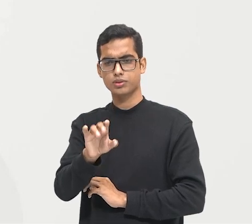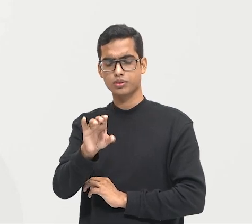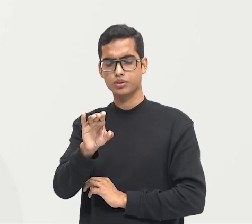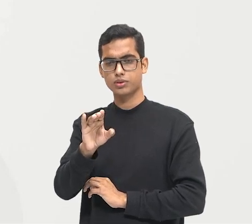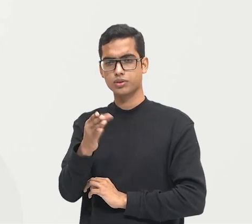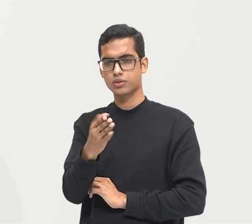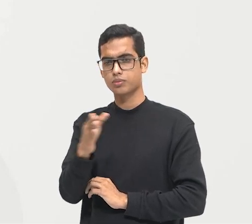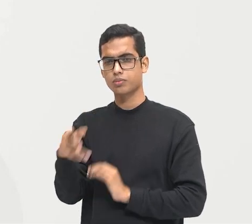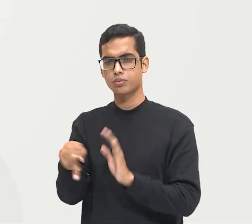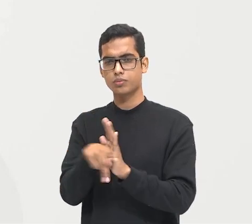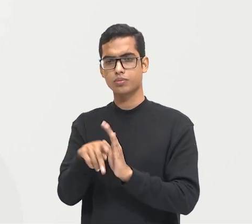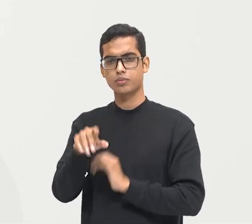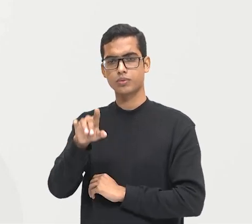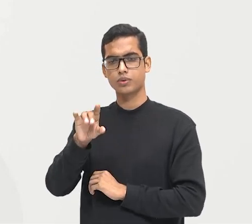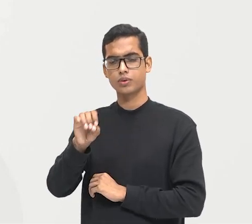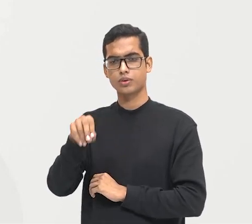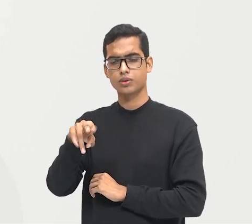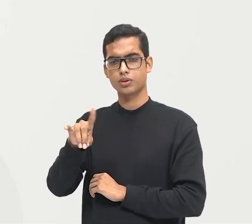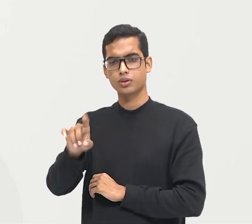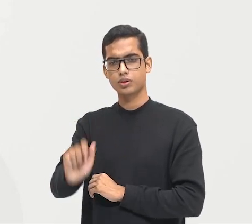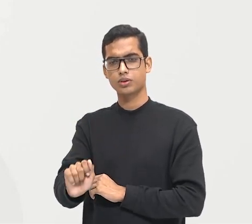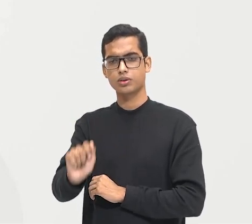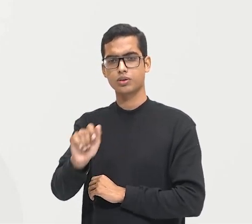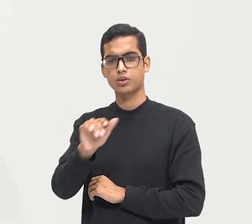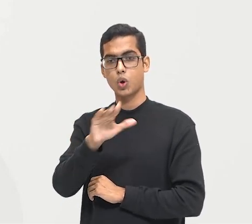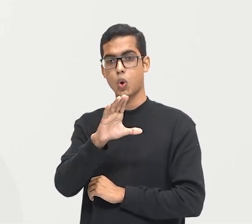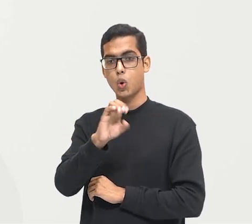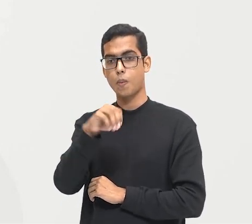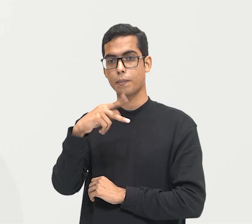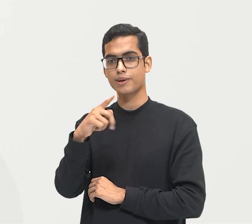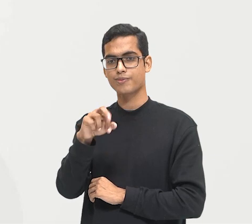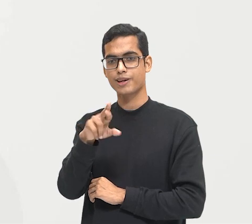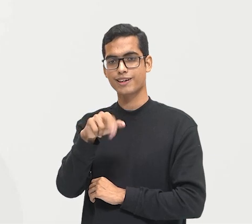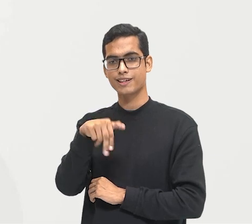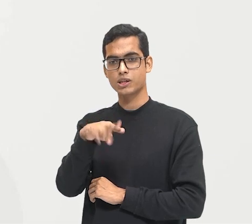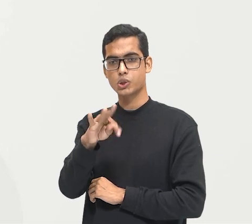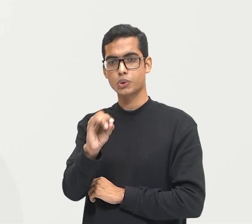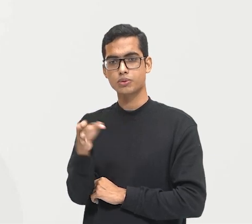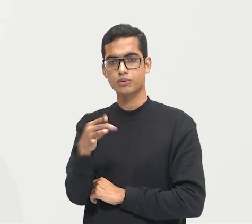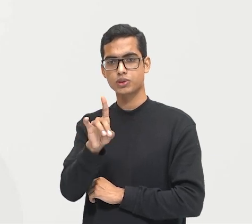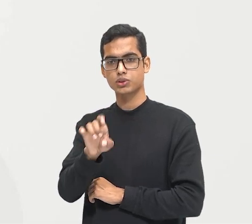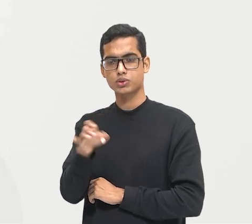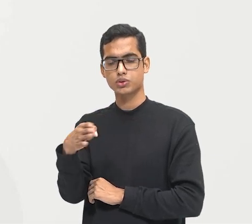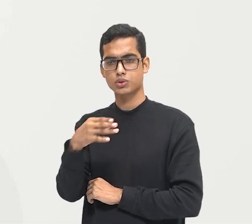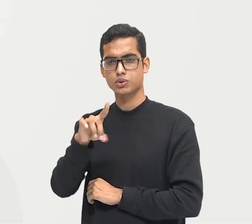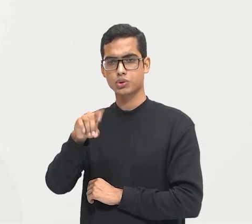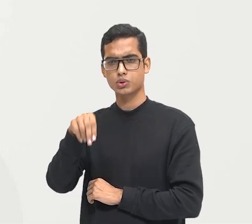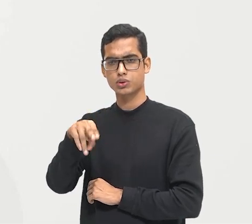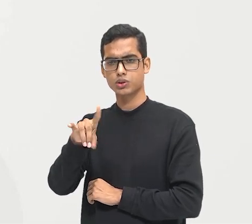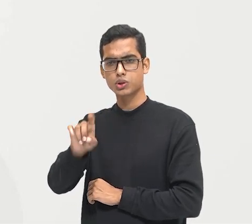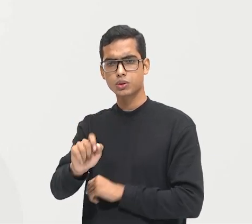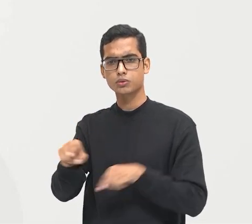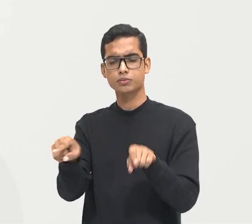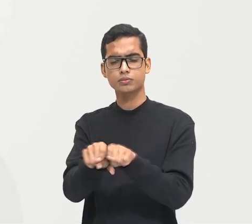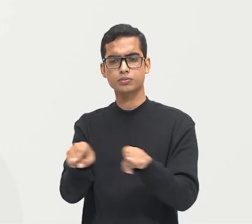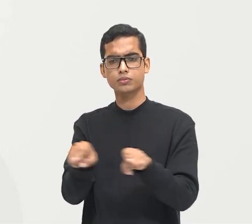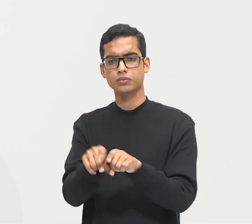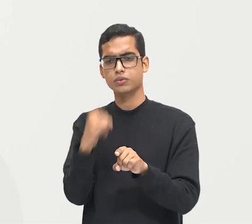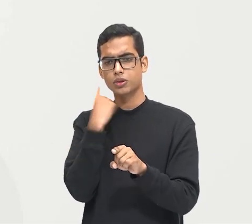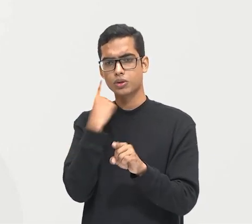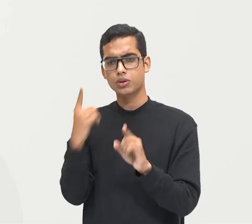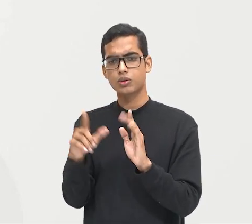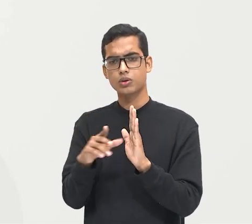direção da propagação, né? Então essa onda aí que a gente está observando aí, ó, ela está se propagando nessa direção aí, como a gente